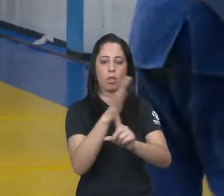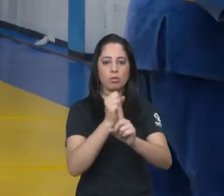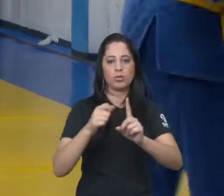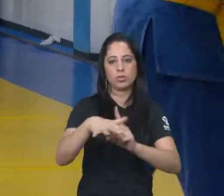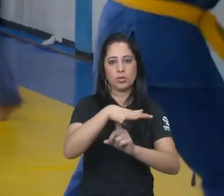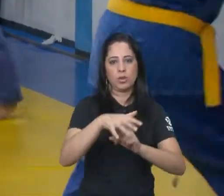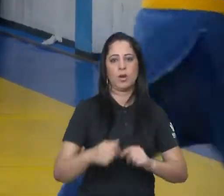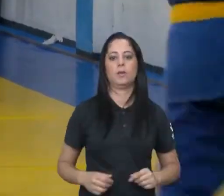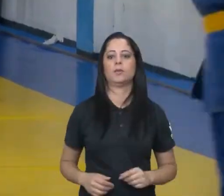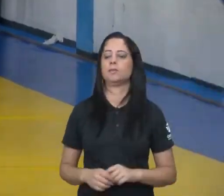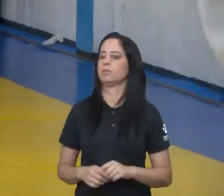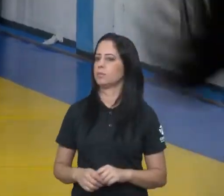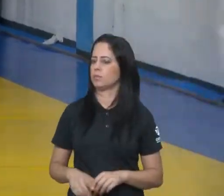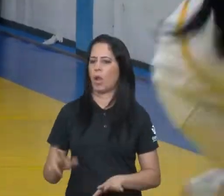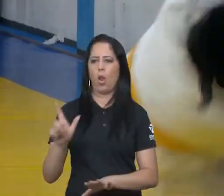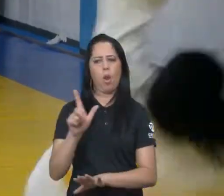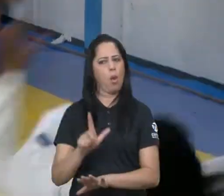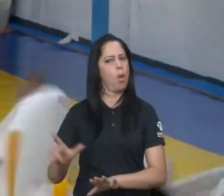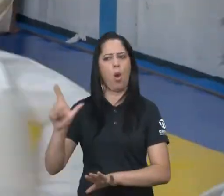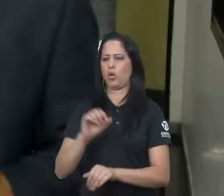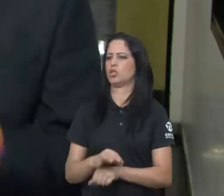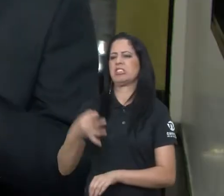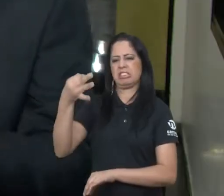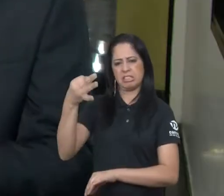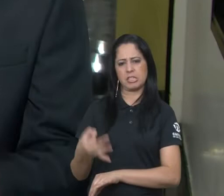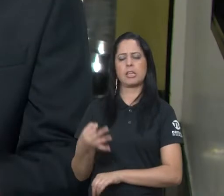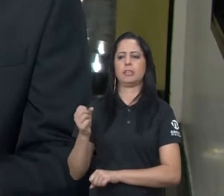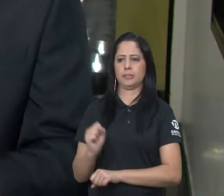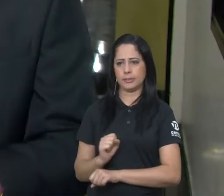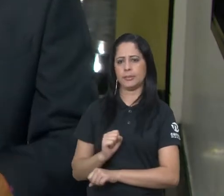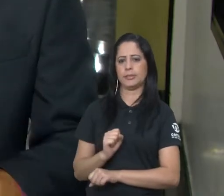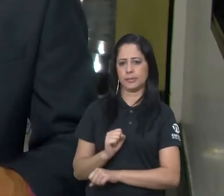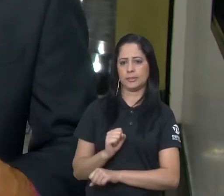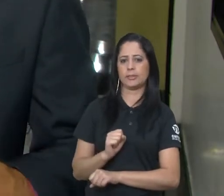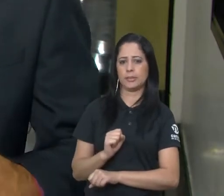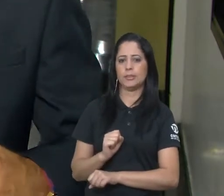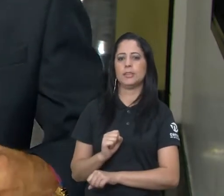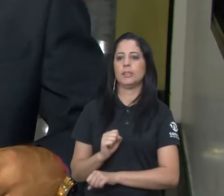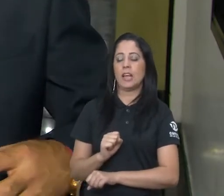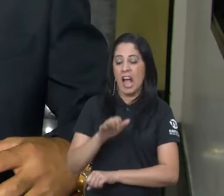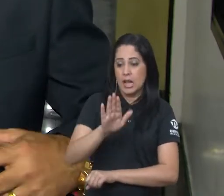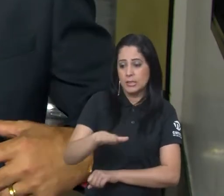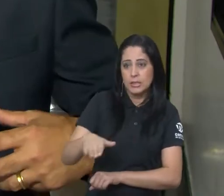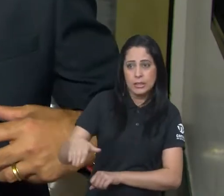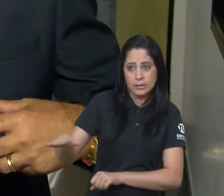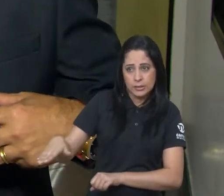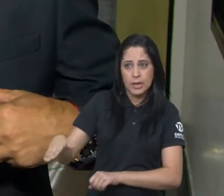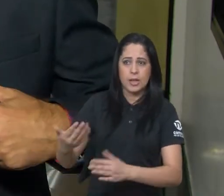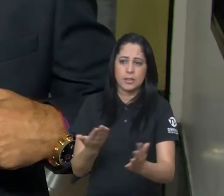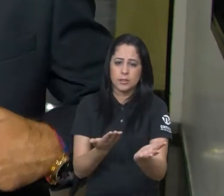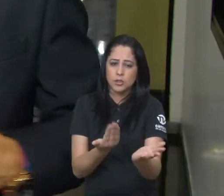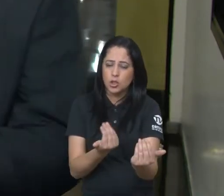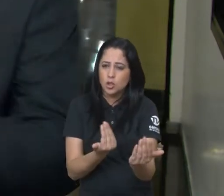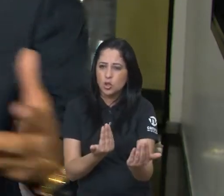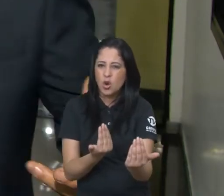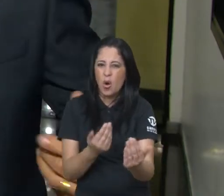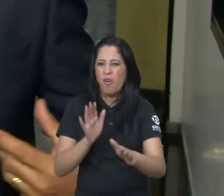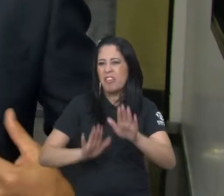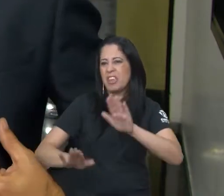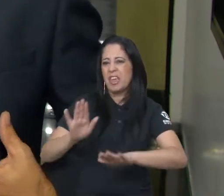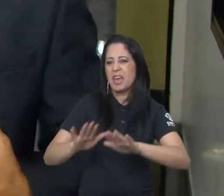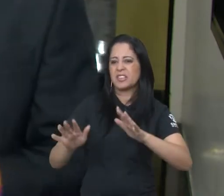no desenvolvimento esportivo das crianças. Sem dúvida alguma, faz com que essas